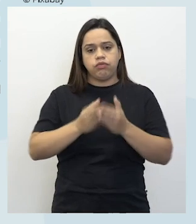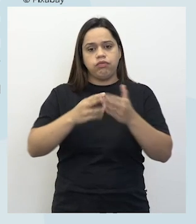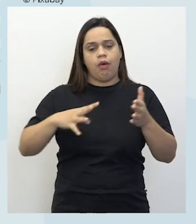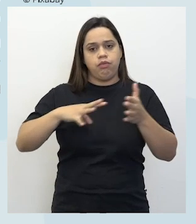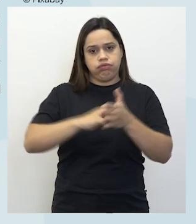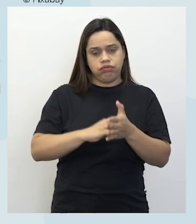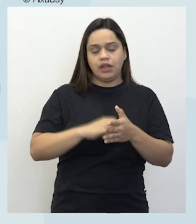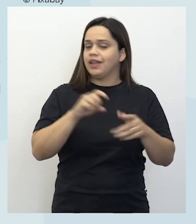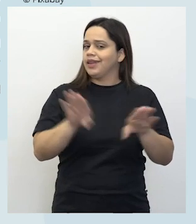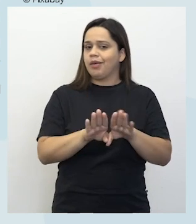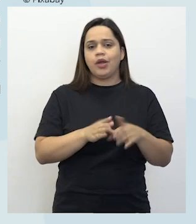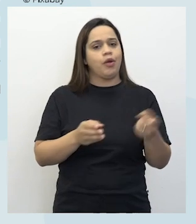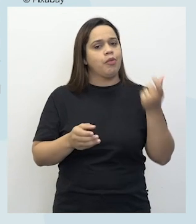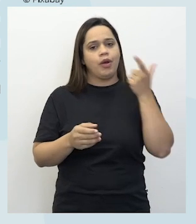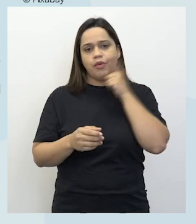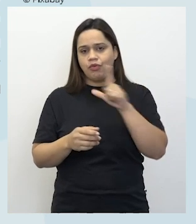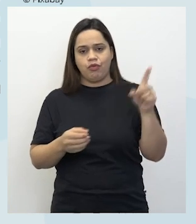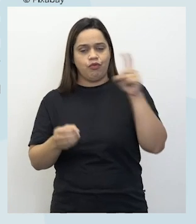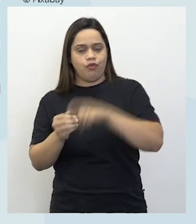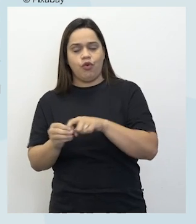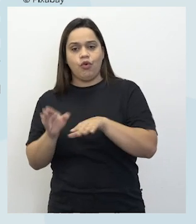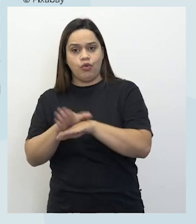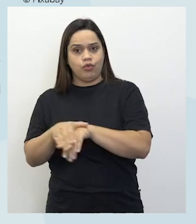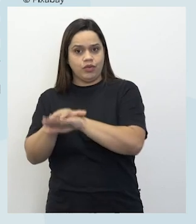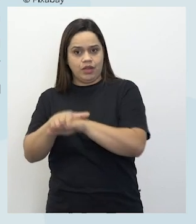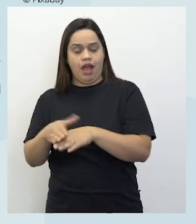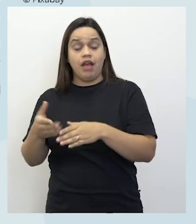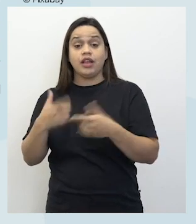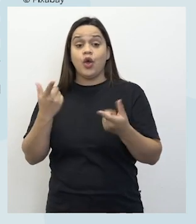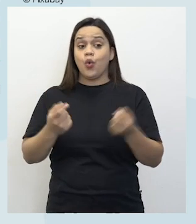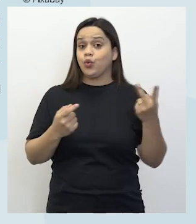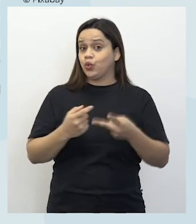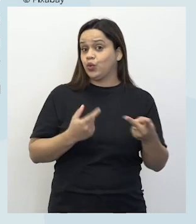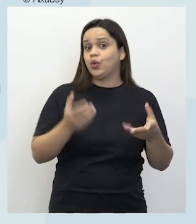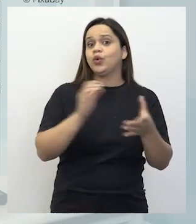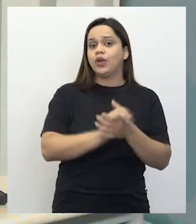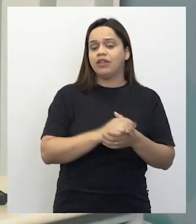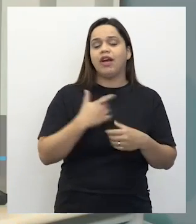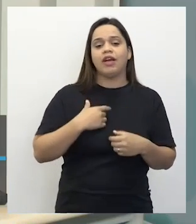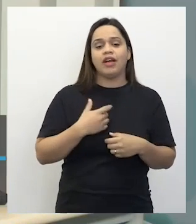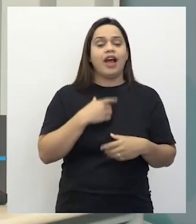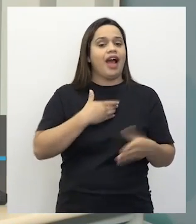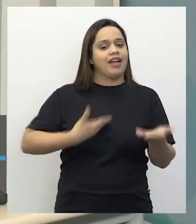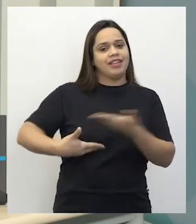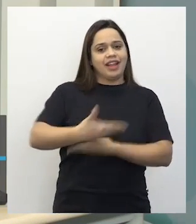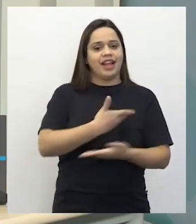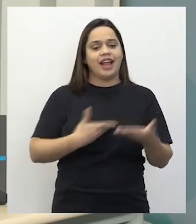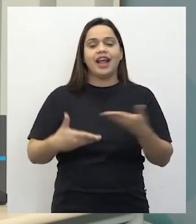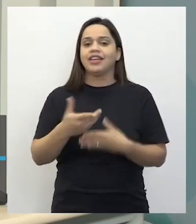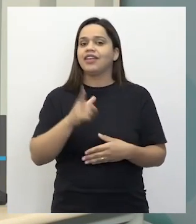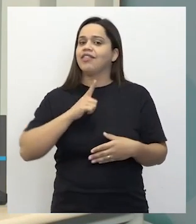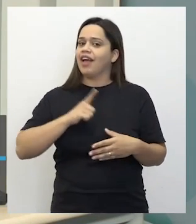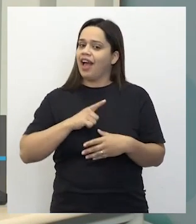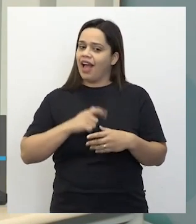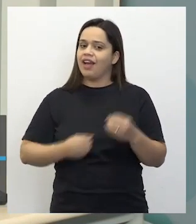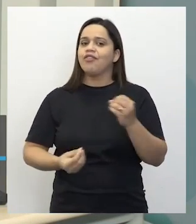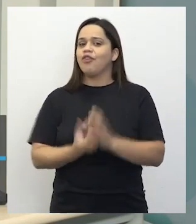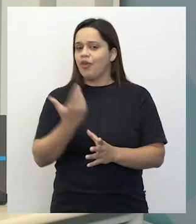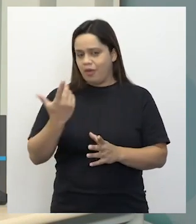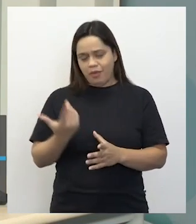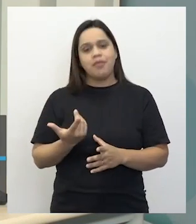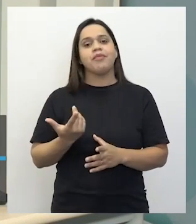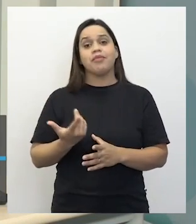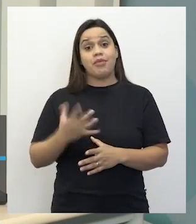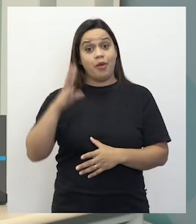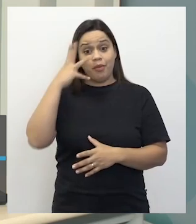ser devolvida ao mar. O casal já interage muito bem e poderá formar uma linda família. Ai, vão ter ovinhos. Né? Vão ter